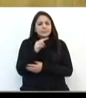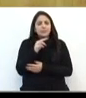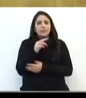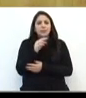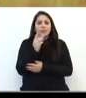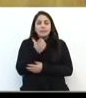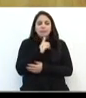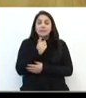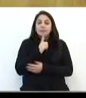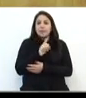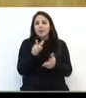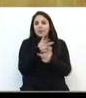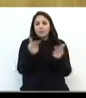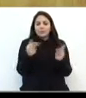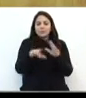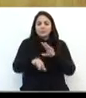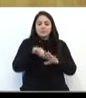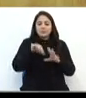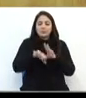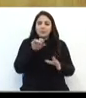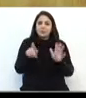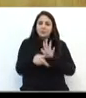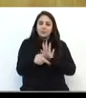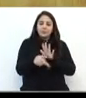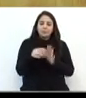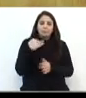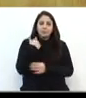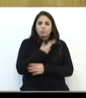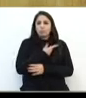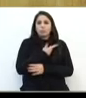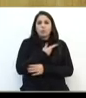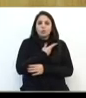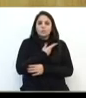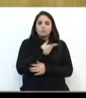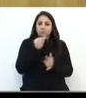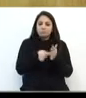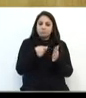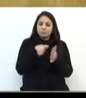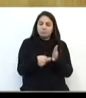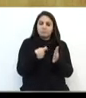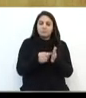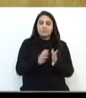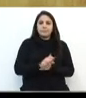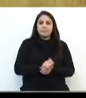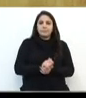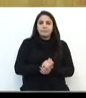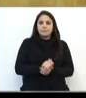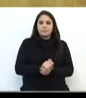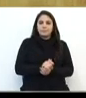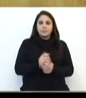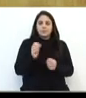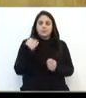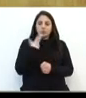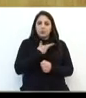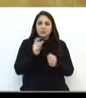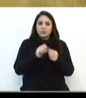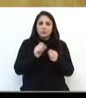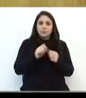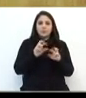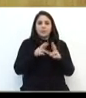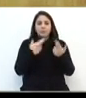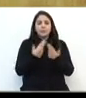que existem ainda algumas alternativas das quais nós não lançamos mão. Nós nos reunimos